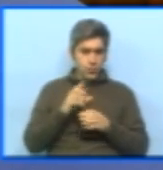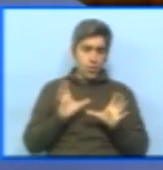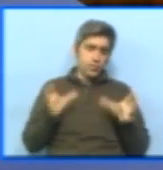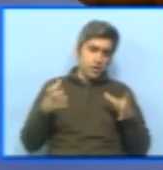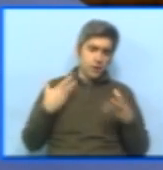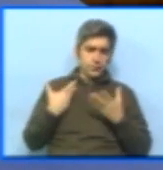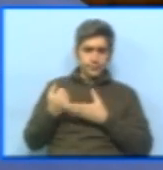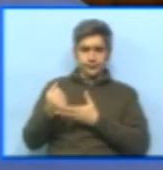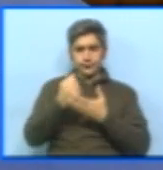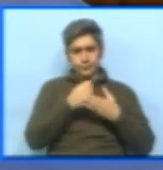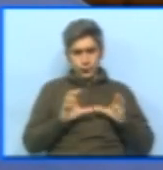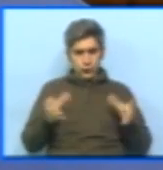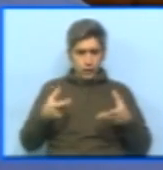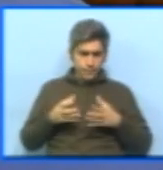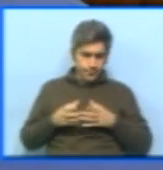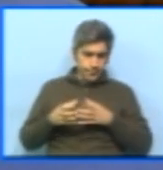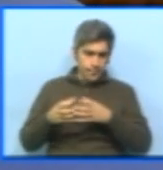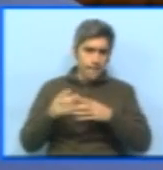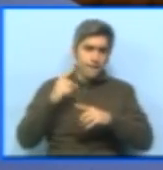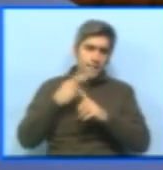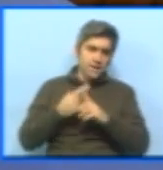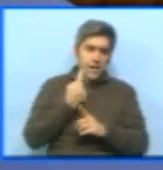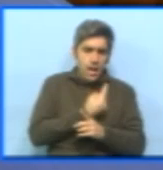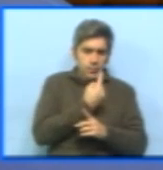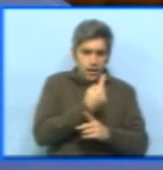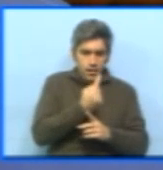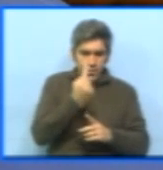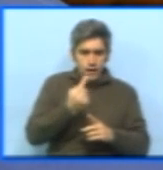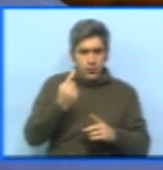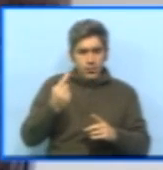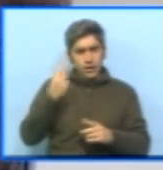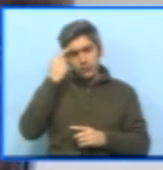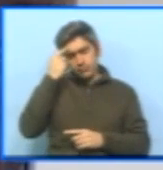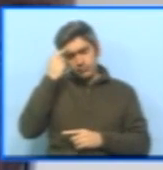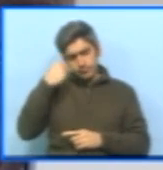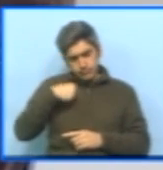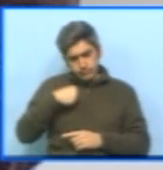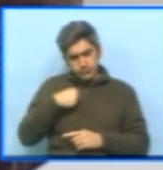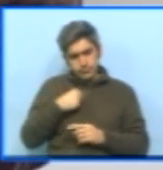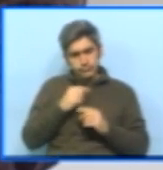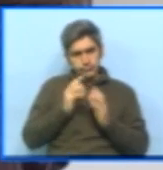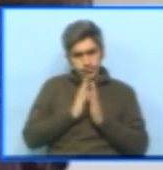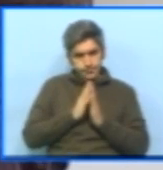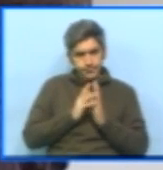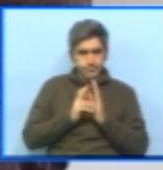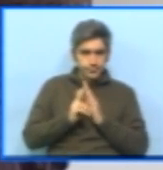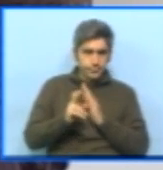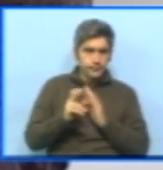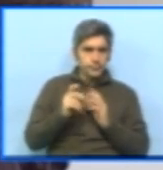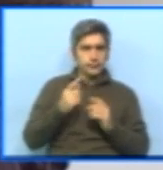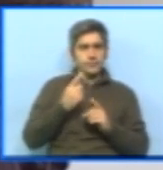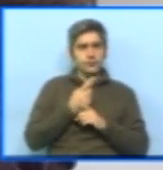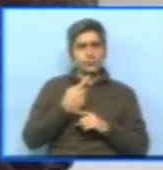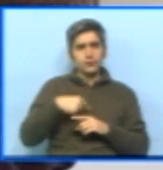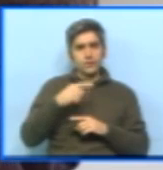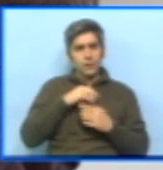comunidade, do grupo e do indivíduo, porque nós somos pessoas que